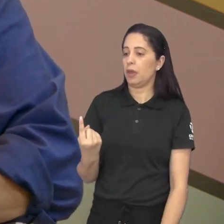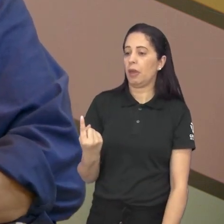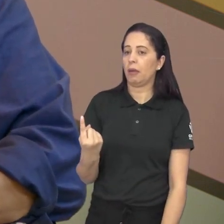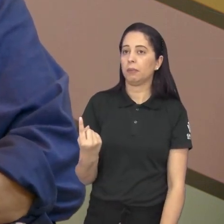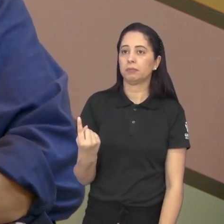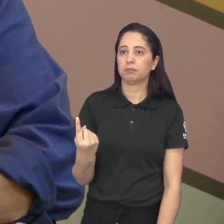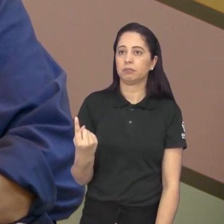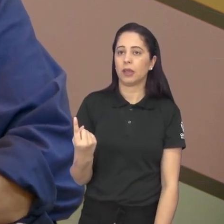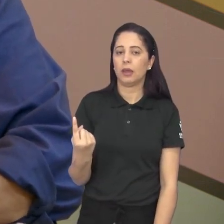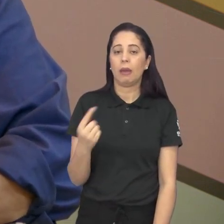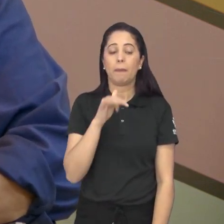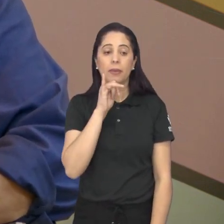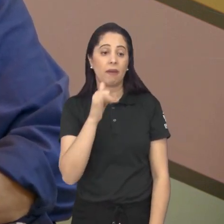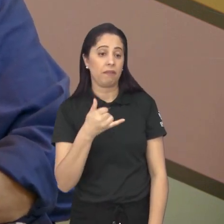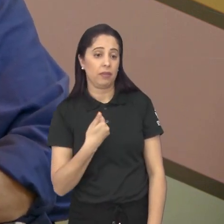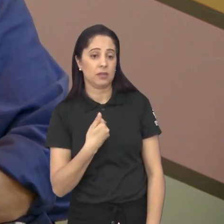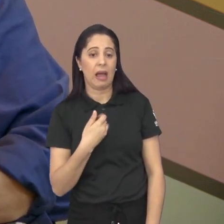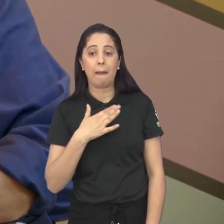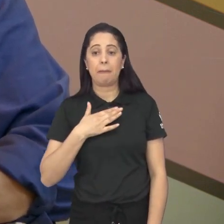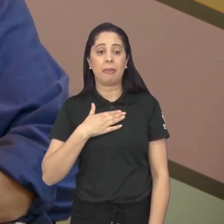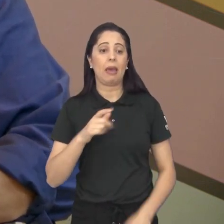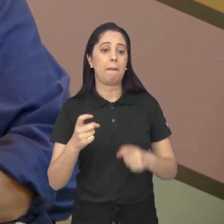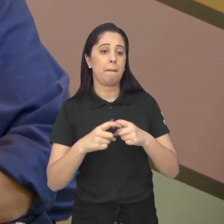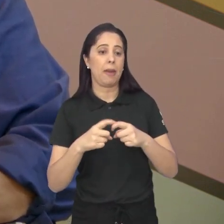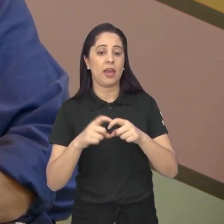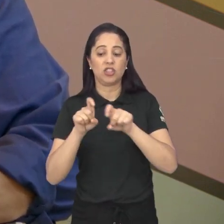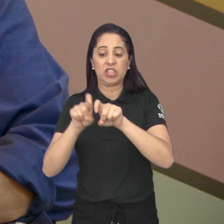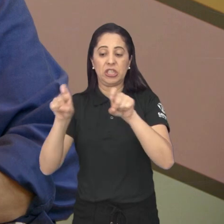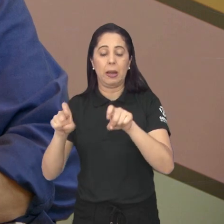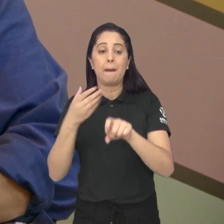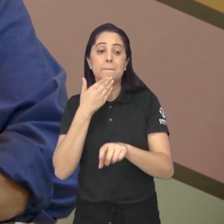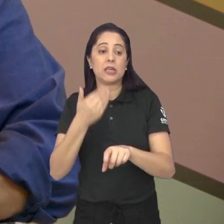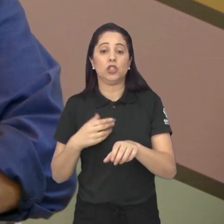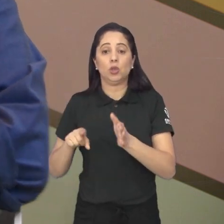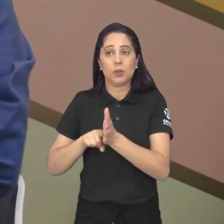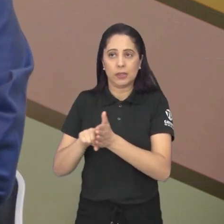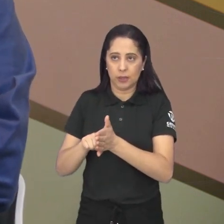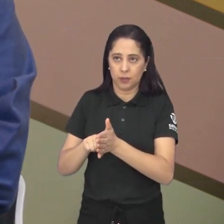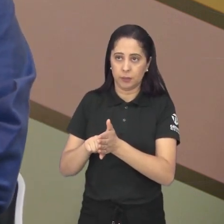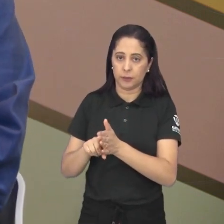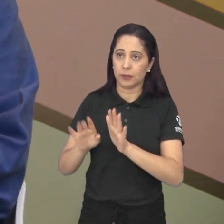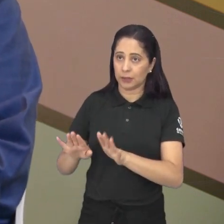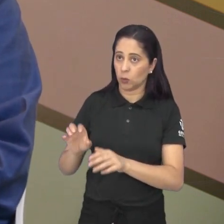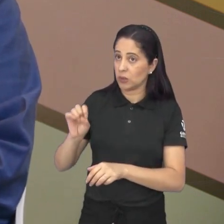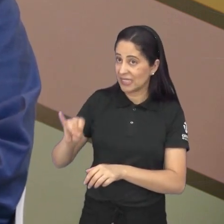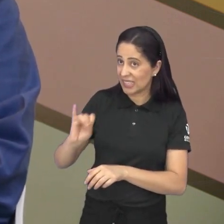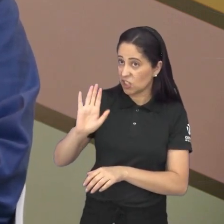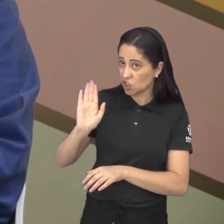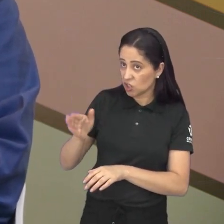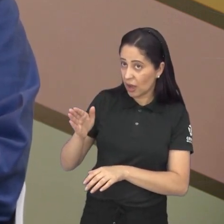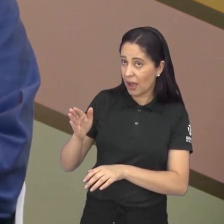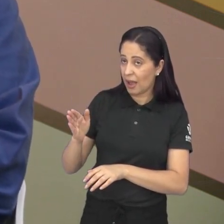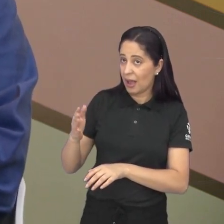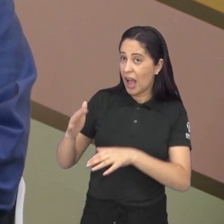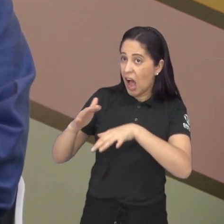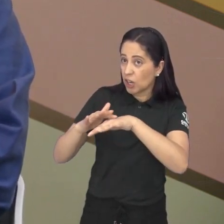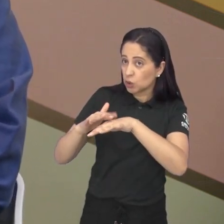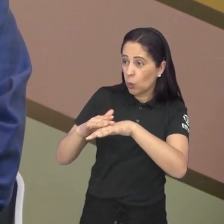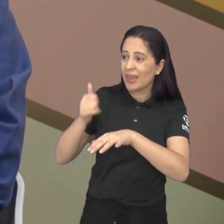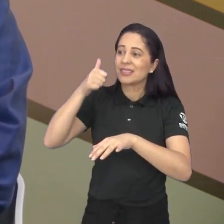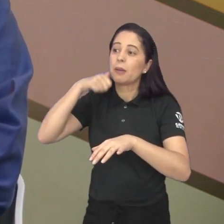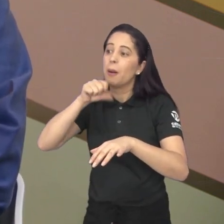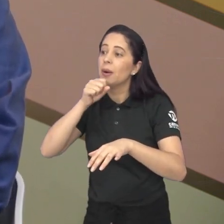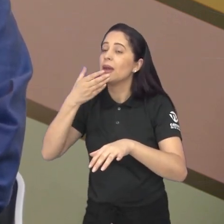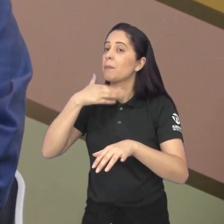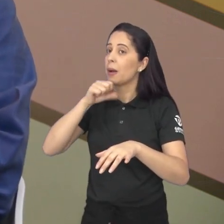ela, preventiva, né? Então assim, só voltando um pouquinho, para quem tem histórico familiar a partir dos 40 anos, quem não tem